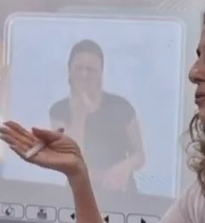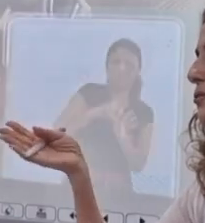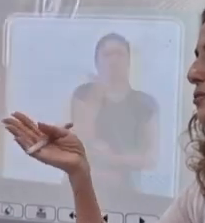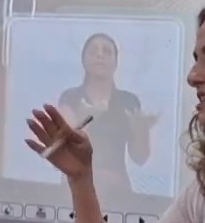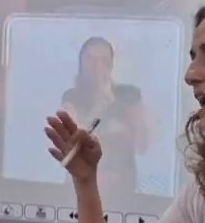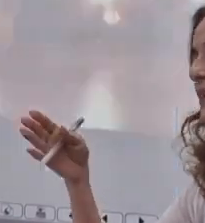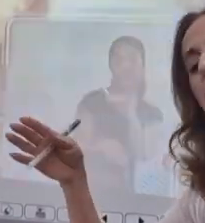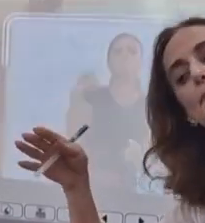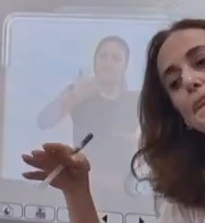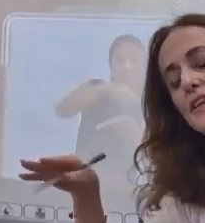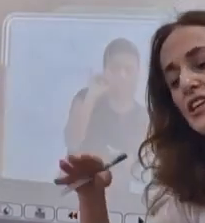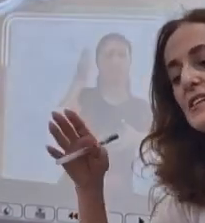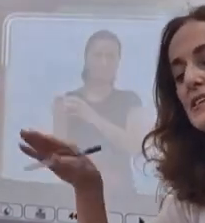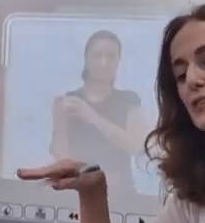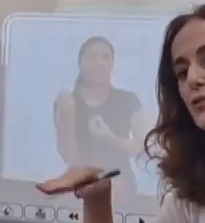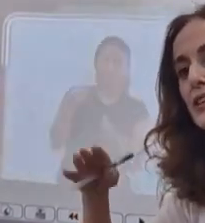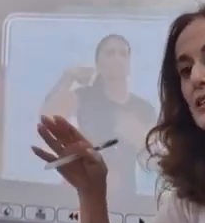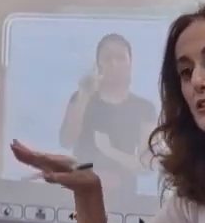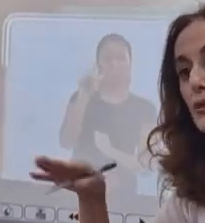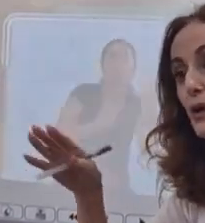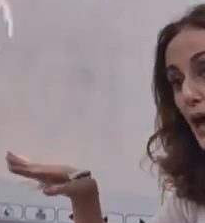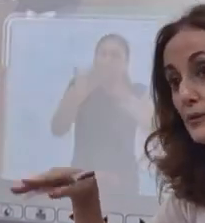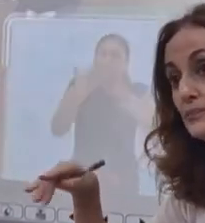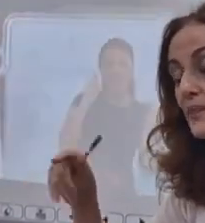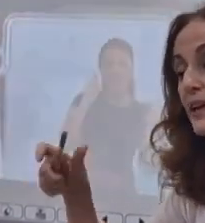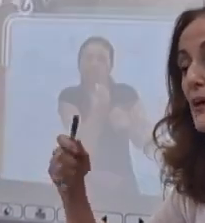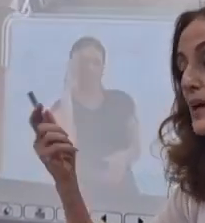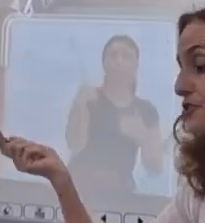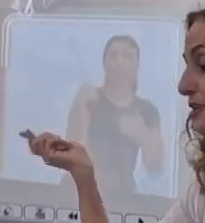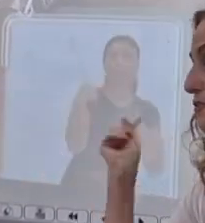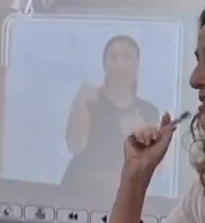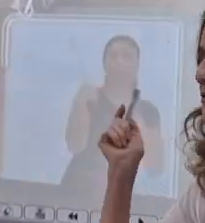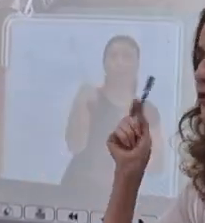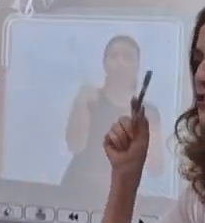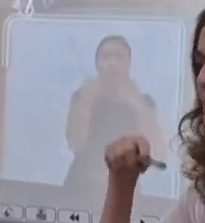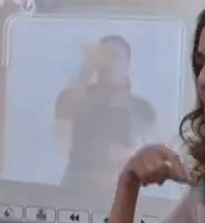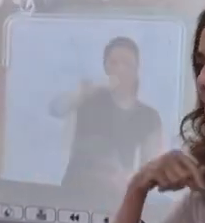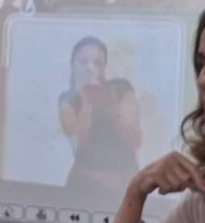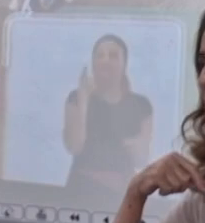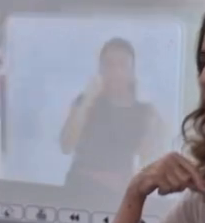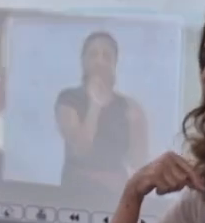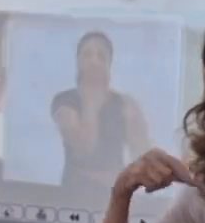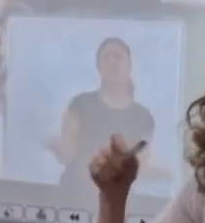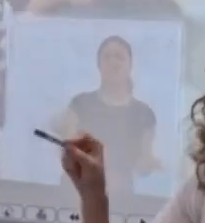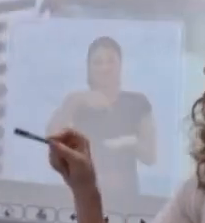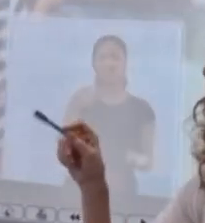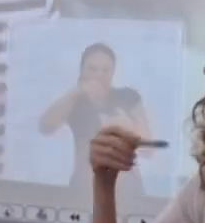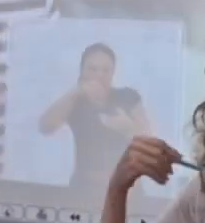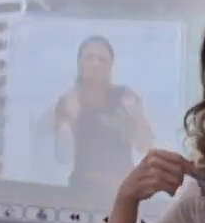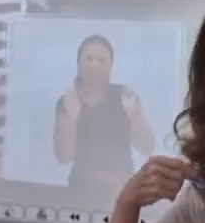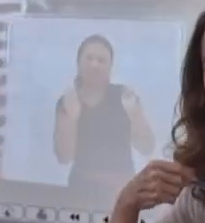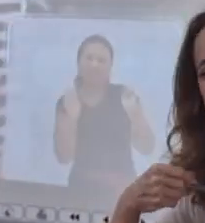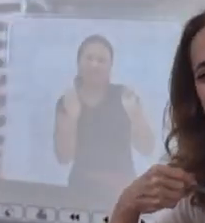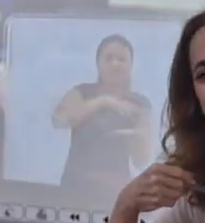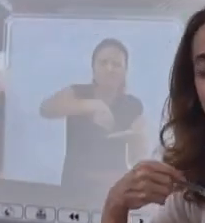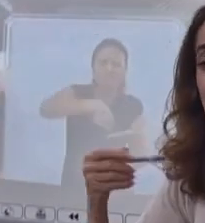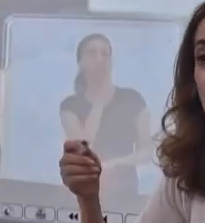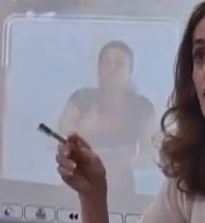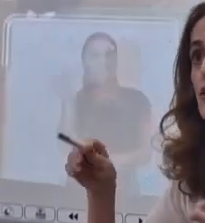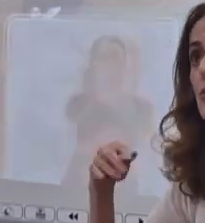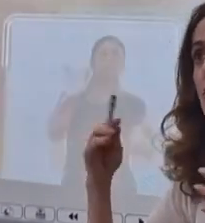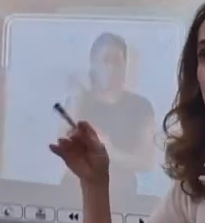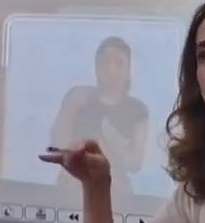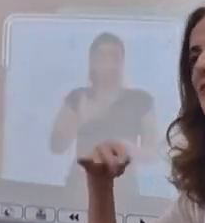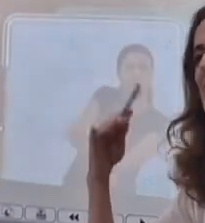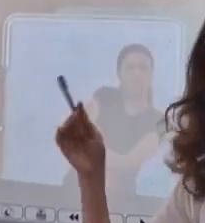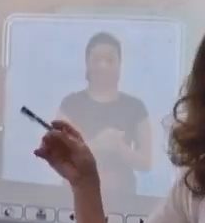E o Sara tinha esse setor da lesão medular. E a Beth levou esse vídeo pra lá. E eles acharam interessante, porque era